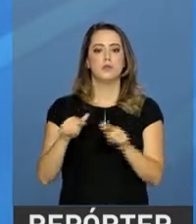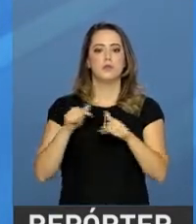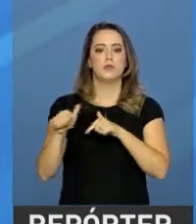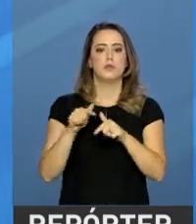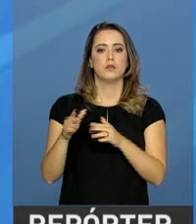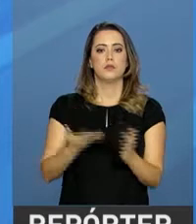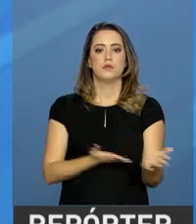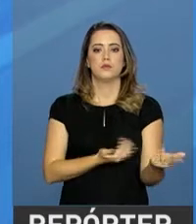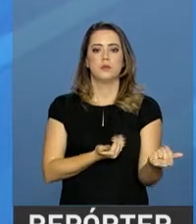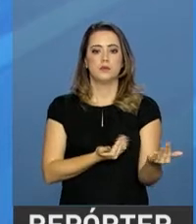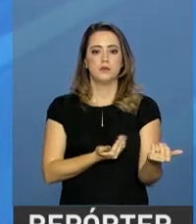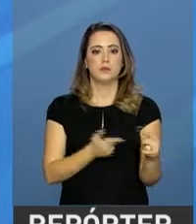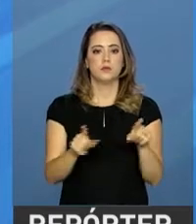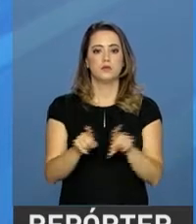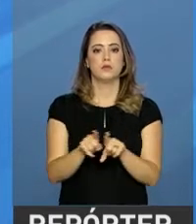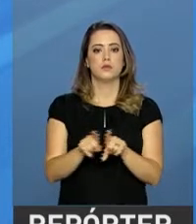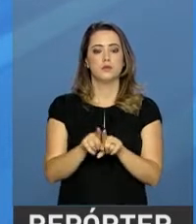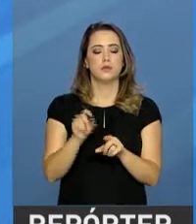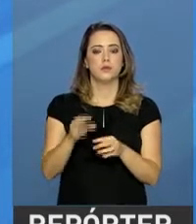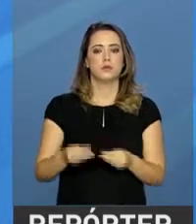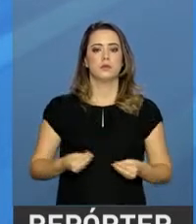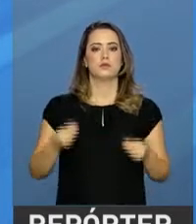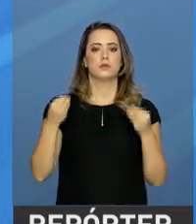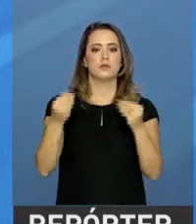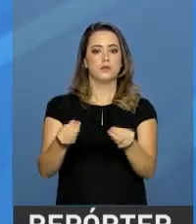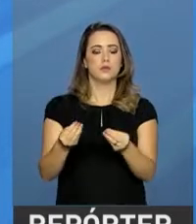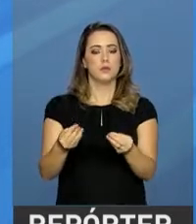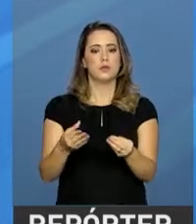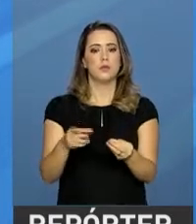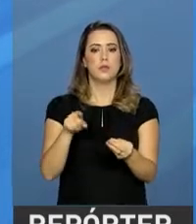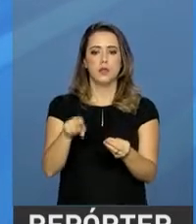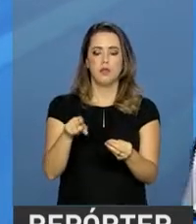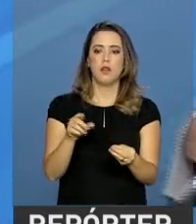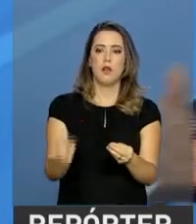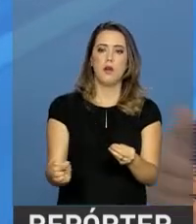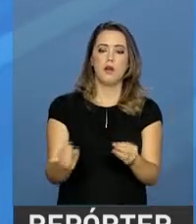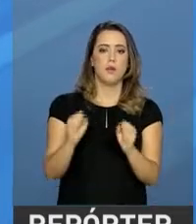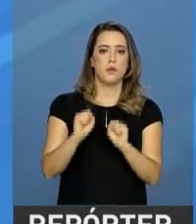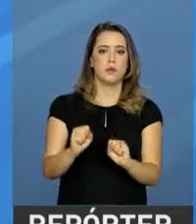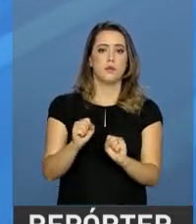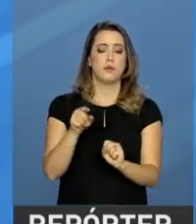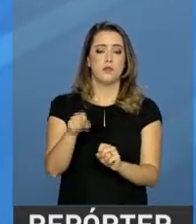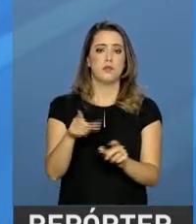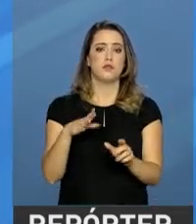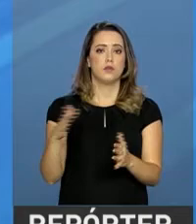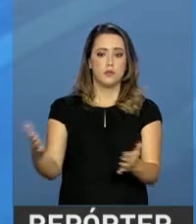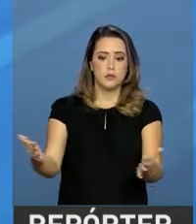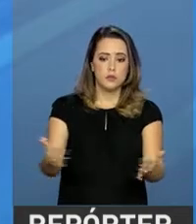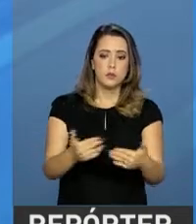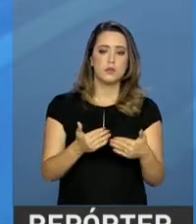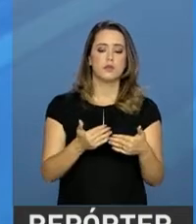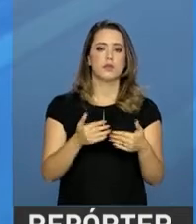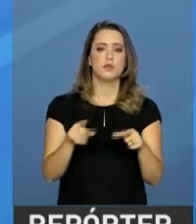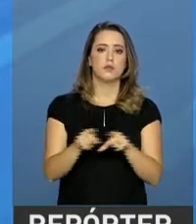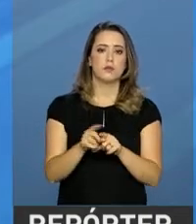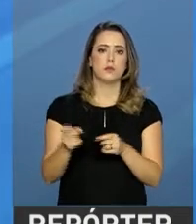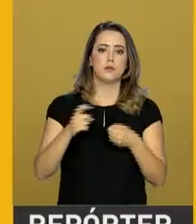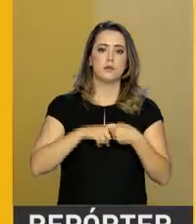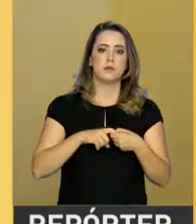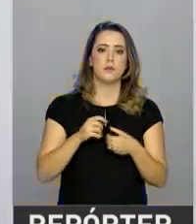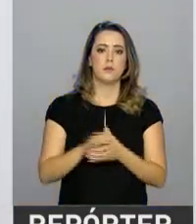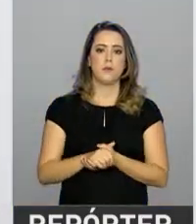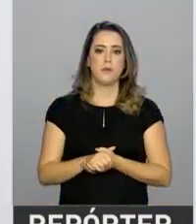trabalho jovens mas também dar garantia ele que nós da sociedade vamos acolhê los de volta